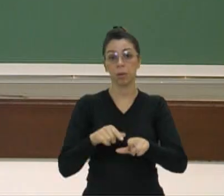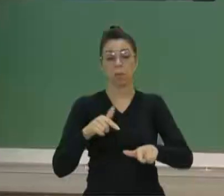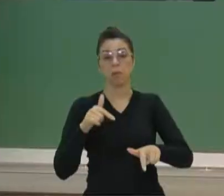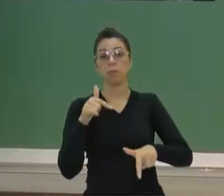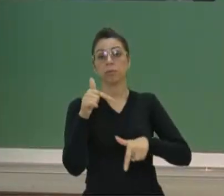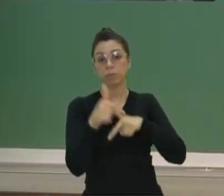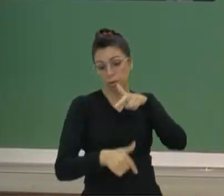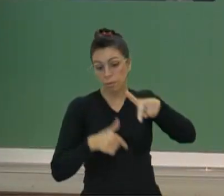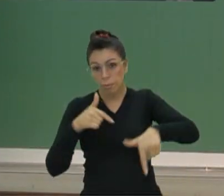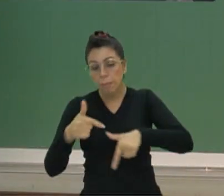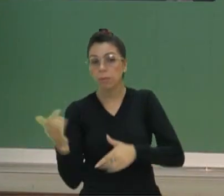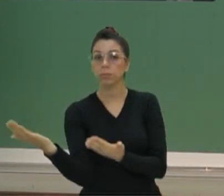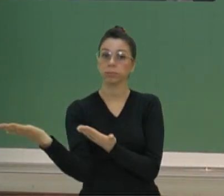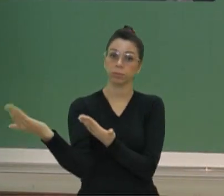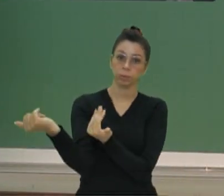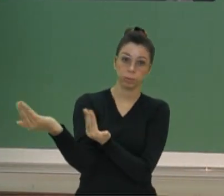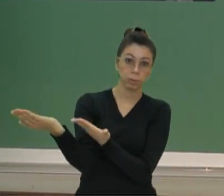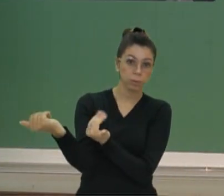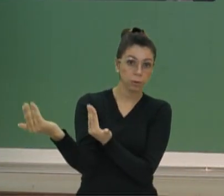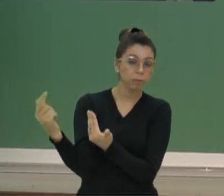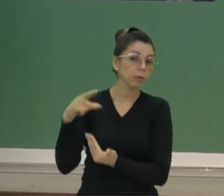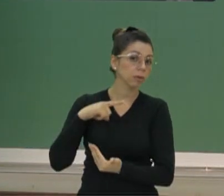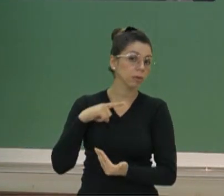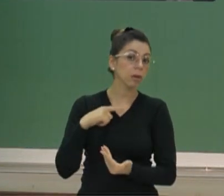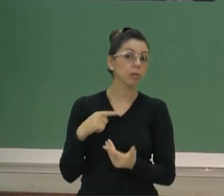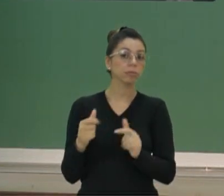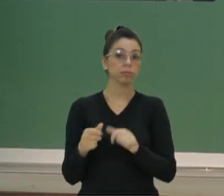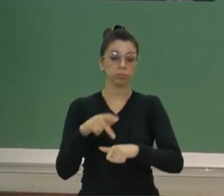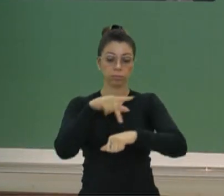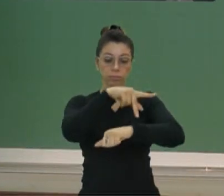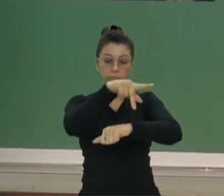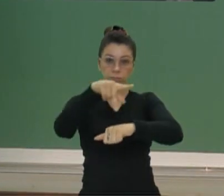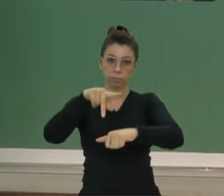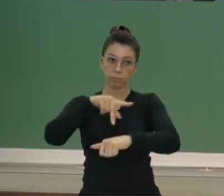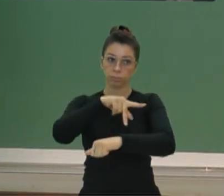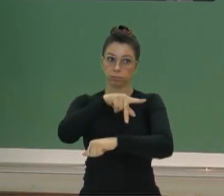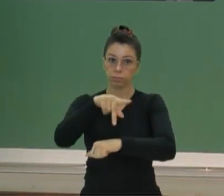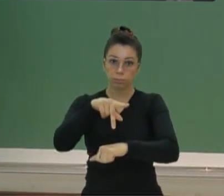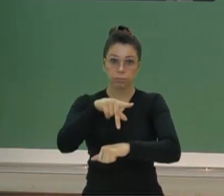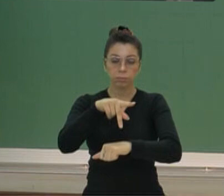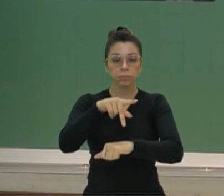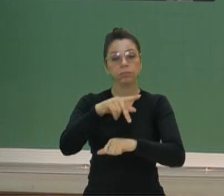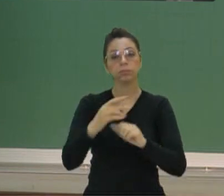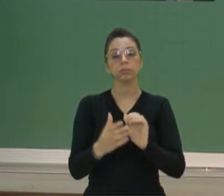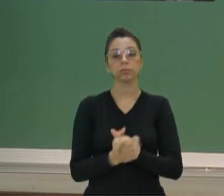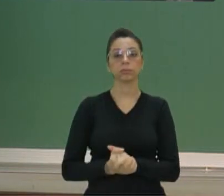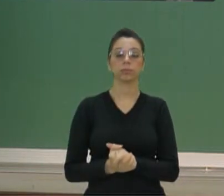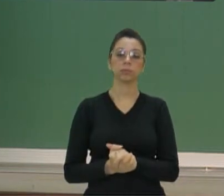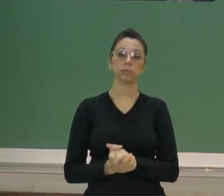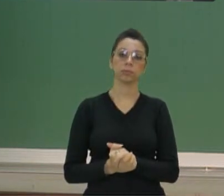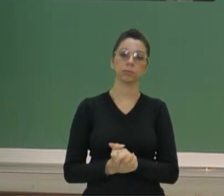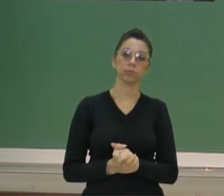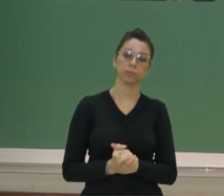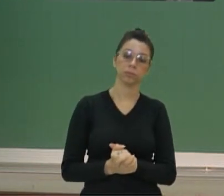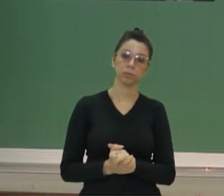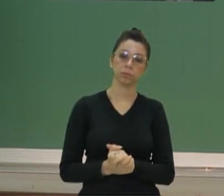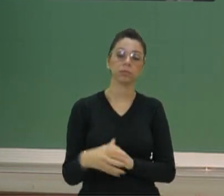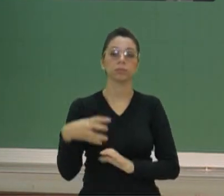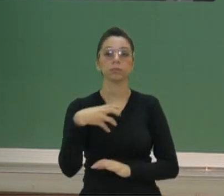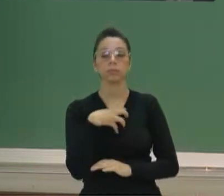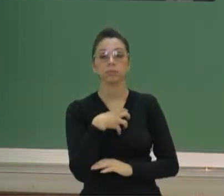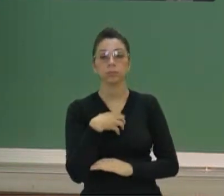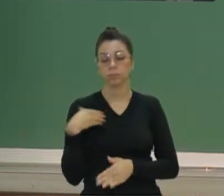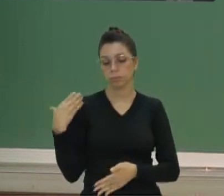Então, potencialmente falando, são países que teriam, digamos, um passinho a mais no sentido